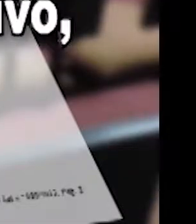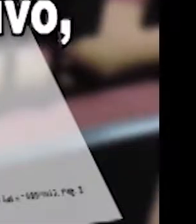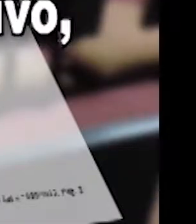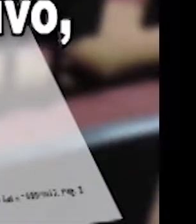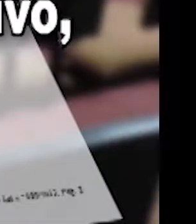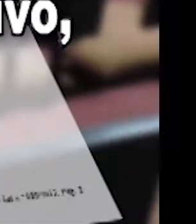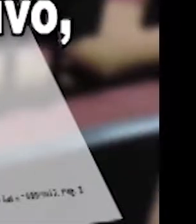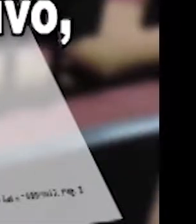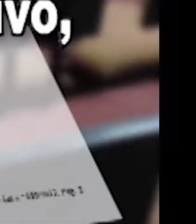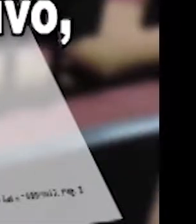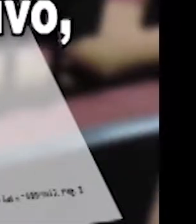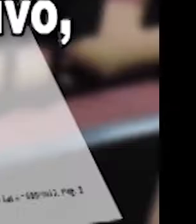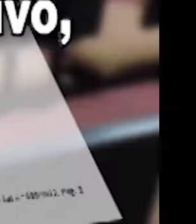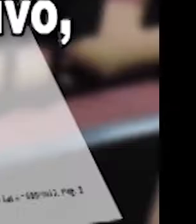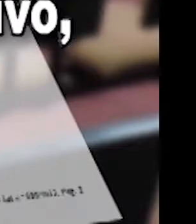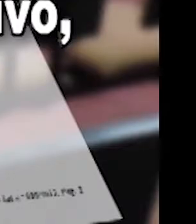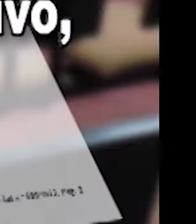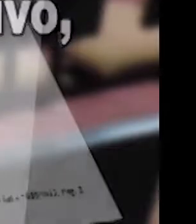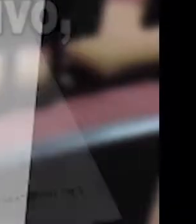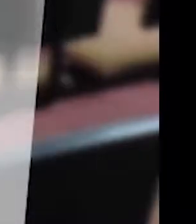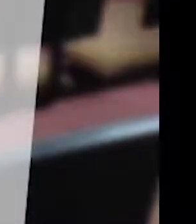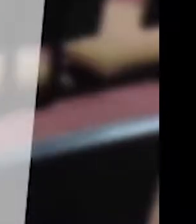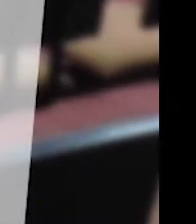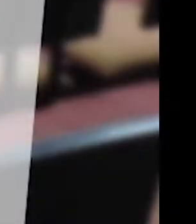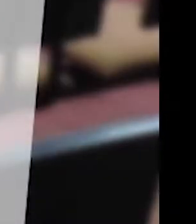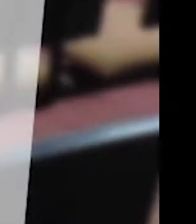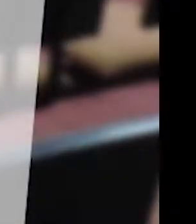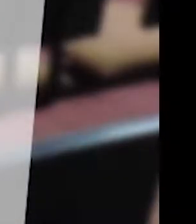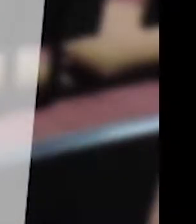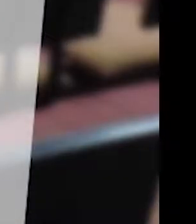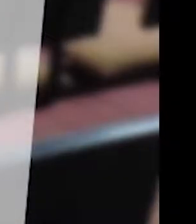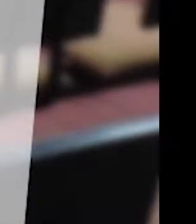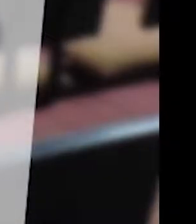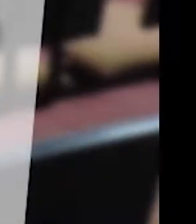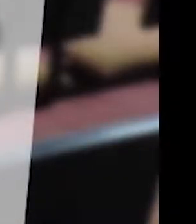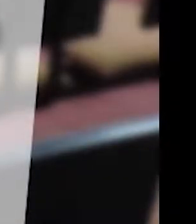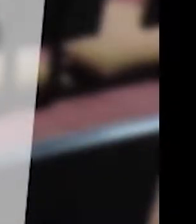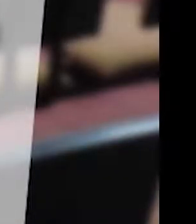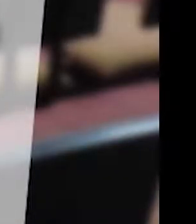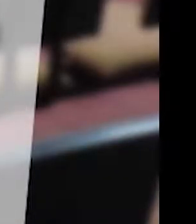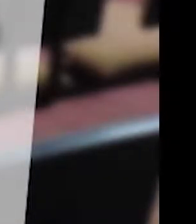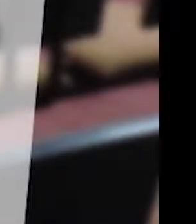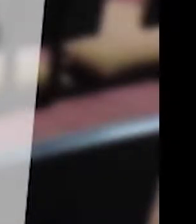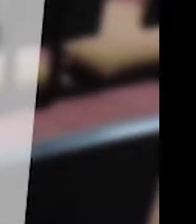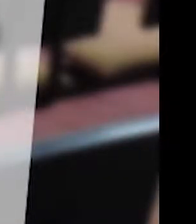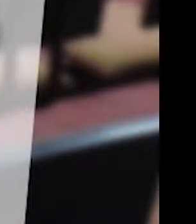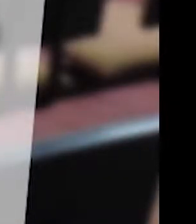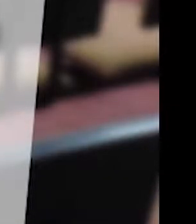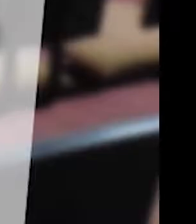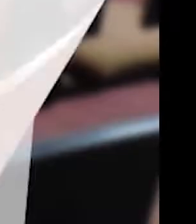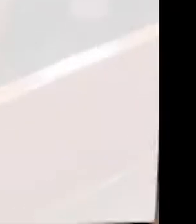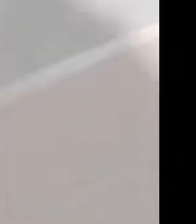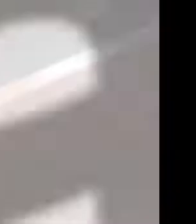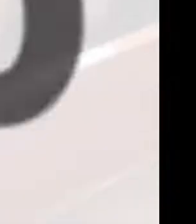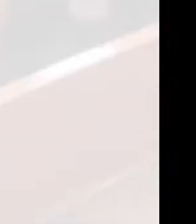executivo assinado pelo prefeito. Legislativo. Elaborado por vereador assinado pelo autor.